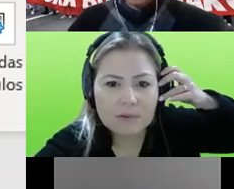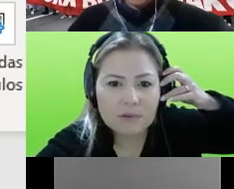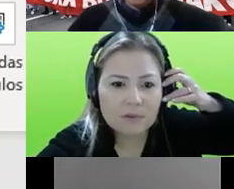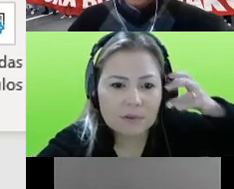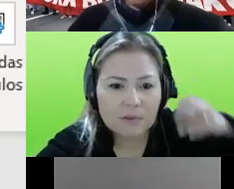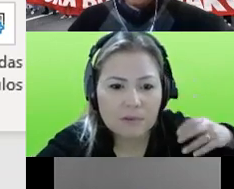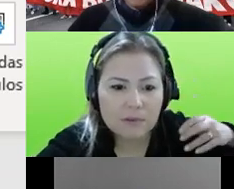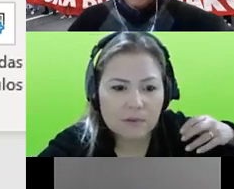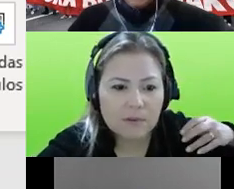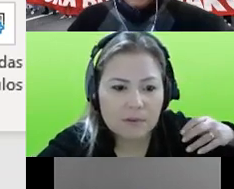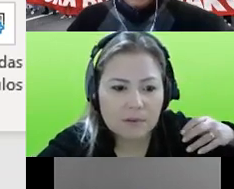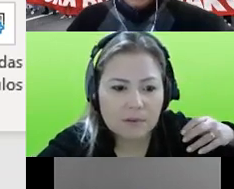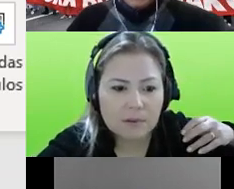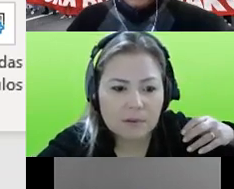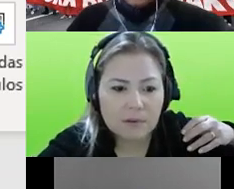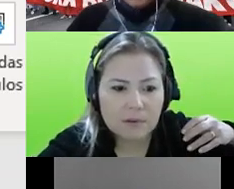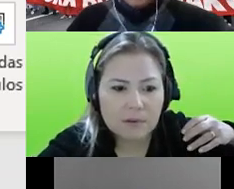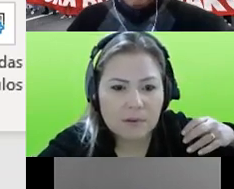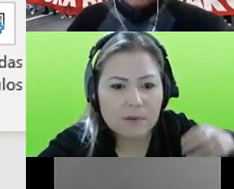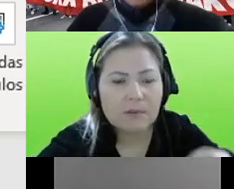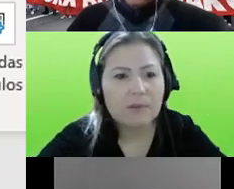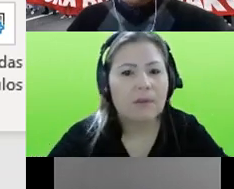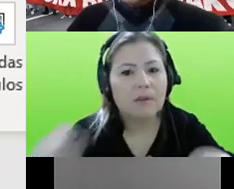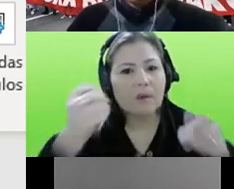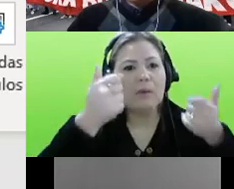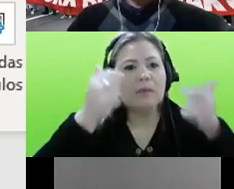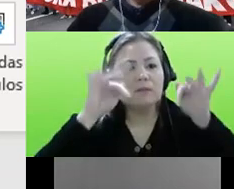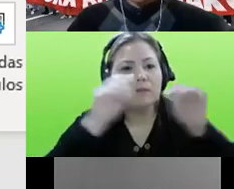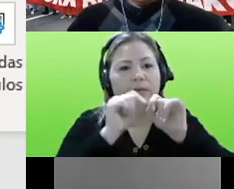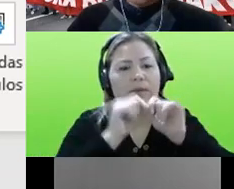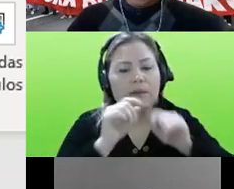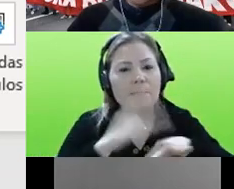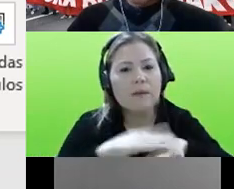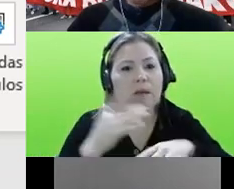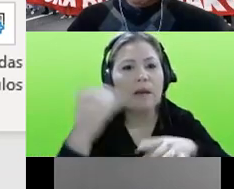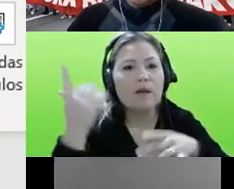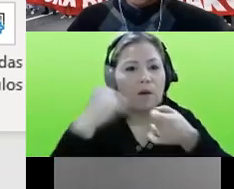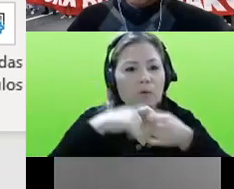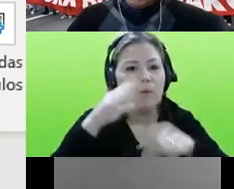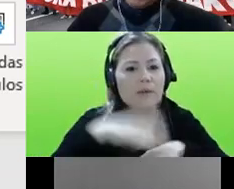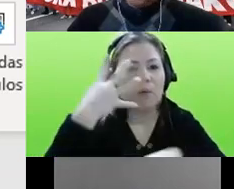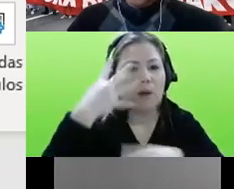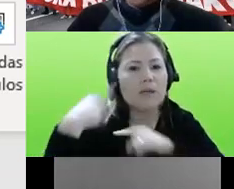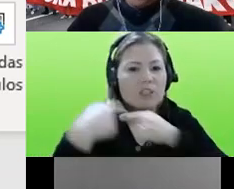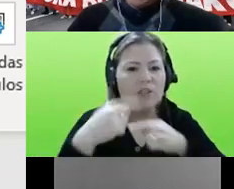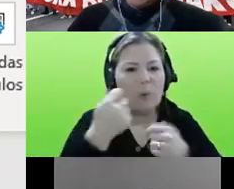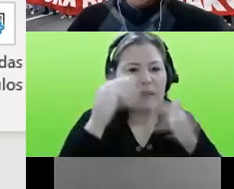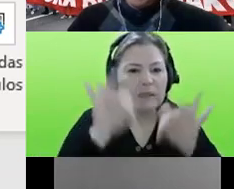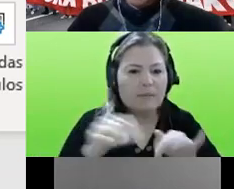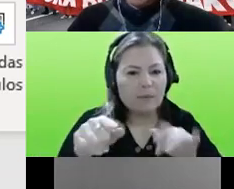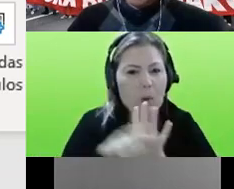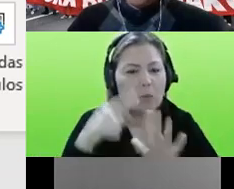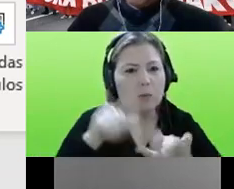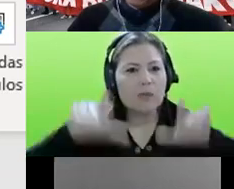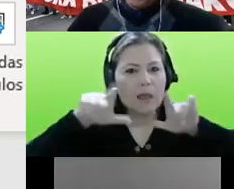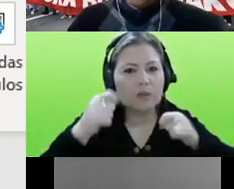déficit fenomenológico, e isso vai ser mais retomado agora na quarta geração. Então, a minha intuição aqui é